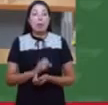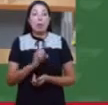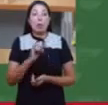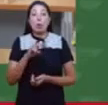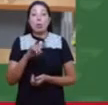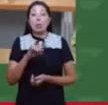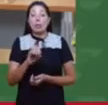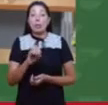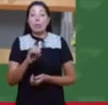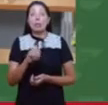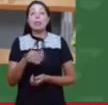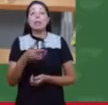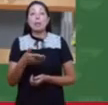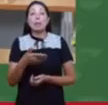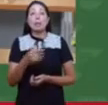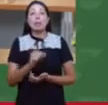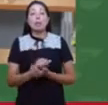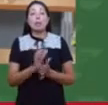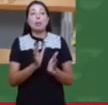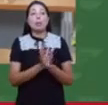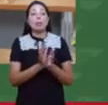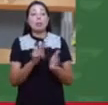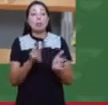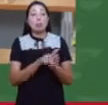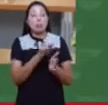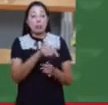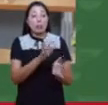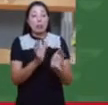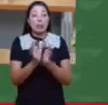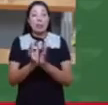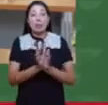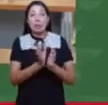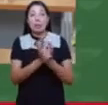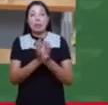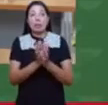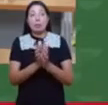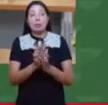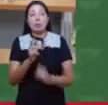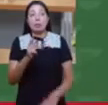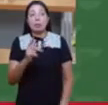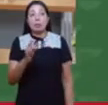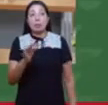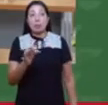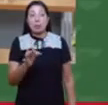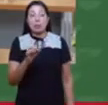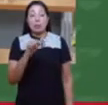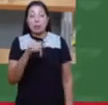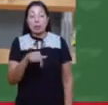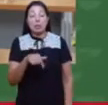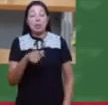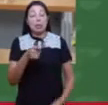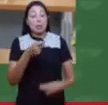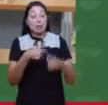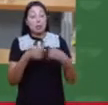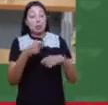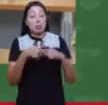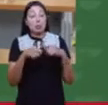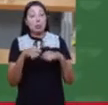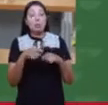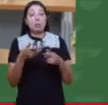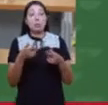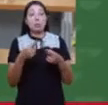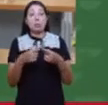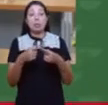Arlindo Quinaga, Arlindo está na coordenação, inclusive, da nossa equipe, né? Do Partido dos Trabalhadores, nessas negociações,